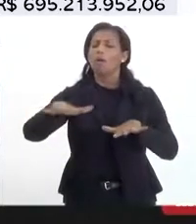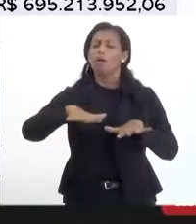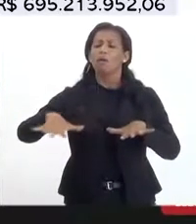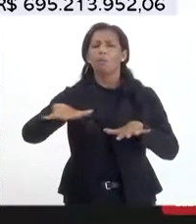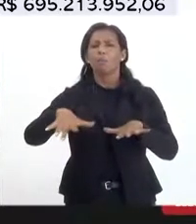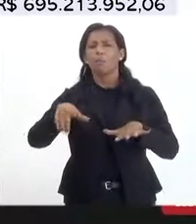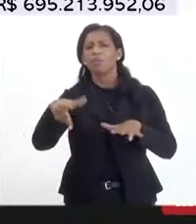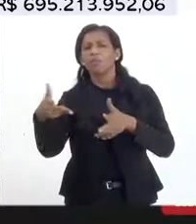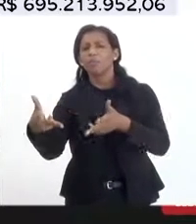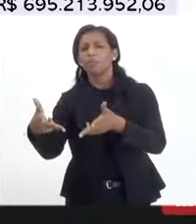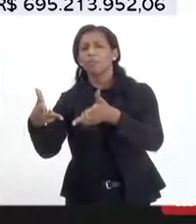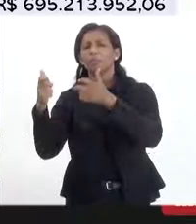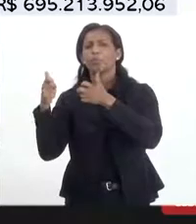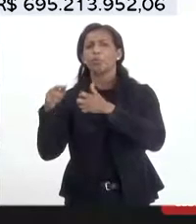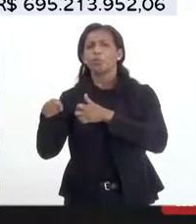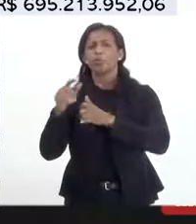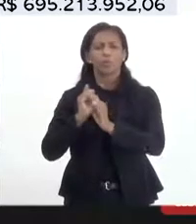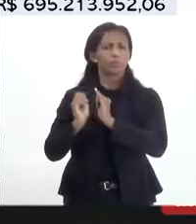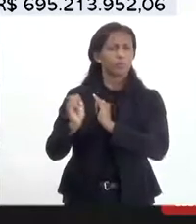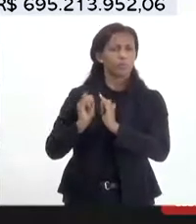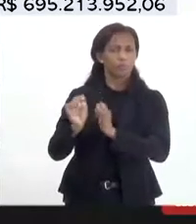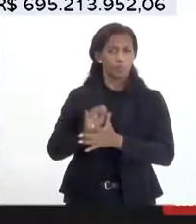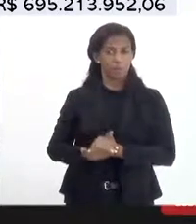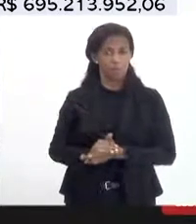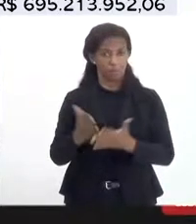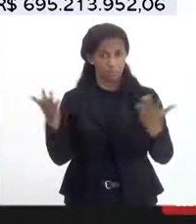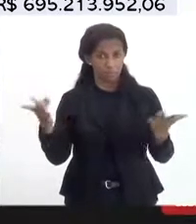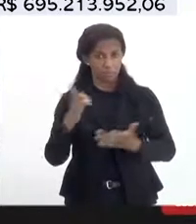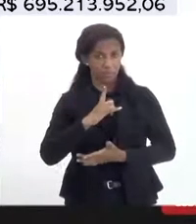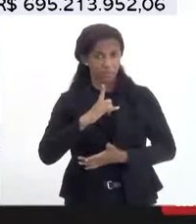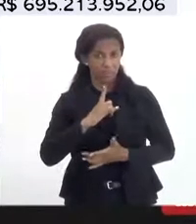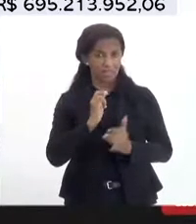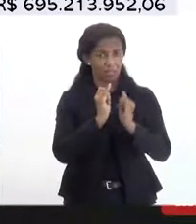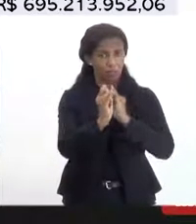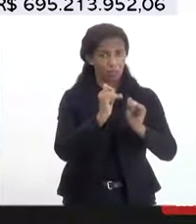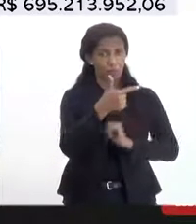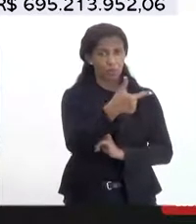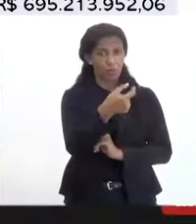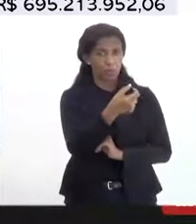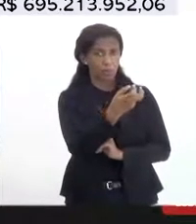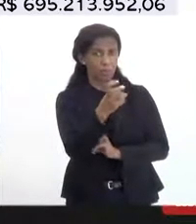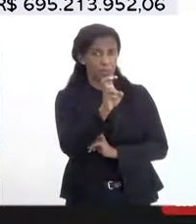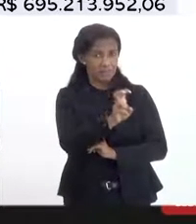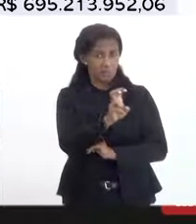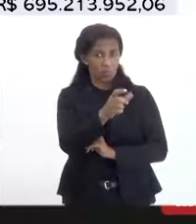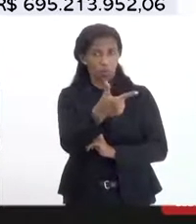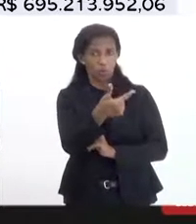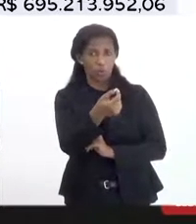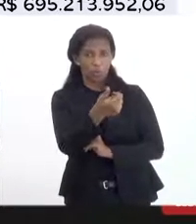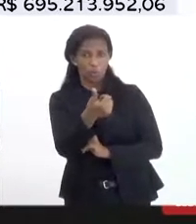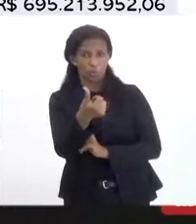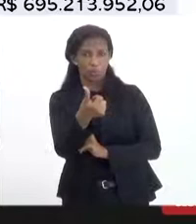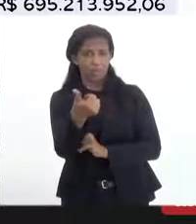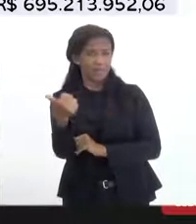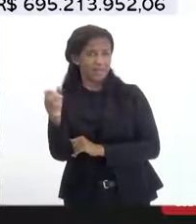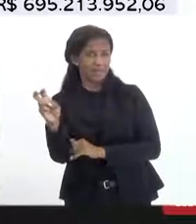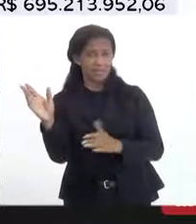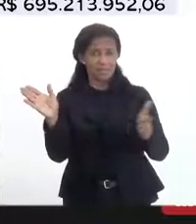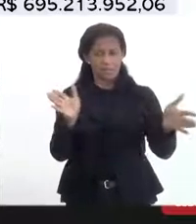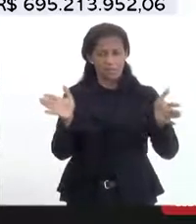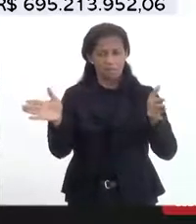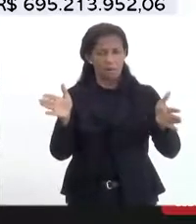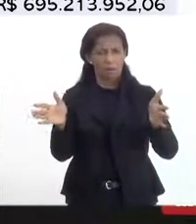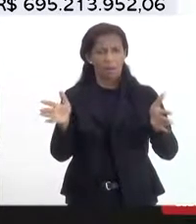Mas eu quero juntar os assuntos. Agora, se tem notícia que em 2005 a 2015 saiu gás a mais, né, que não foi passado por um